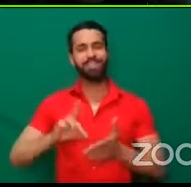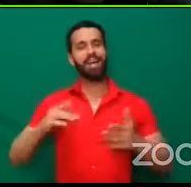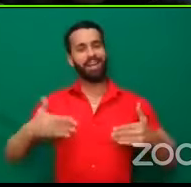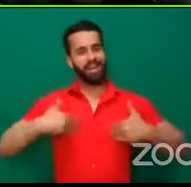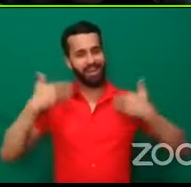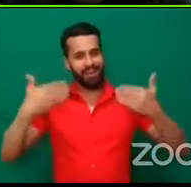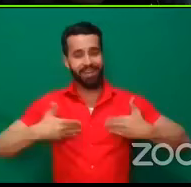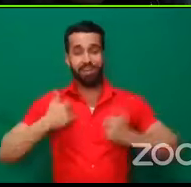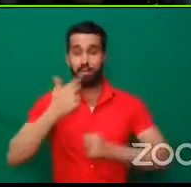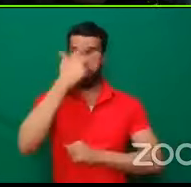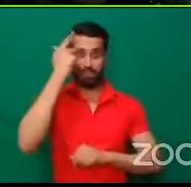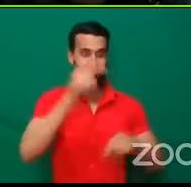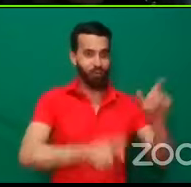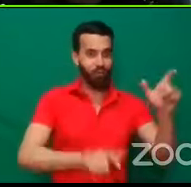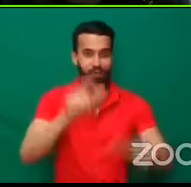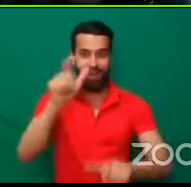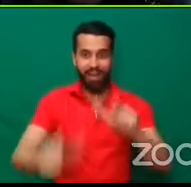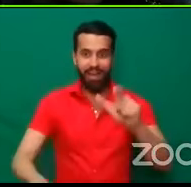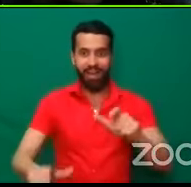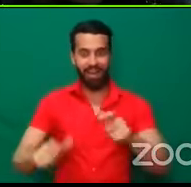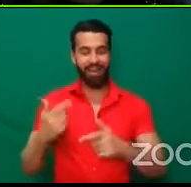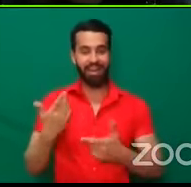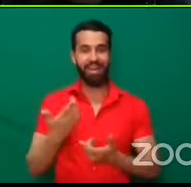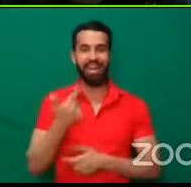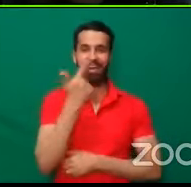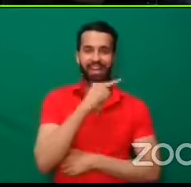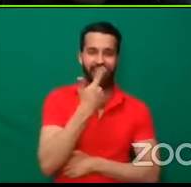a galera começa a rir. Até ano passado,